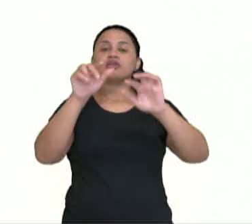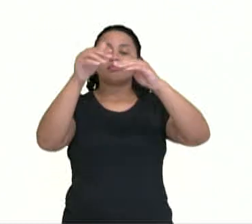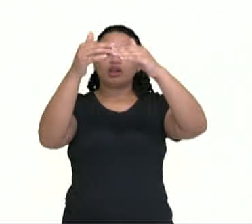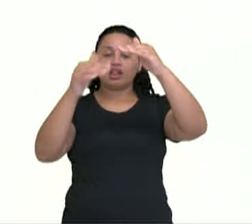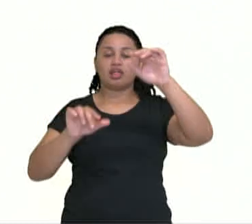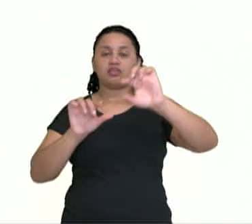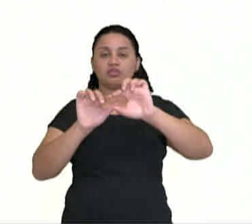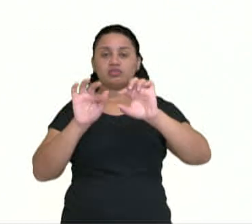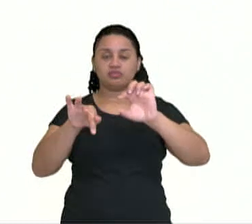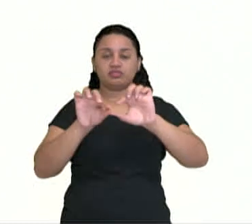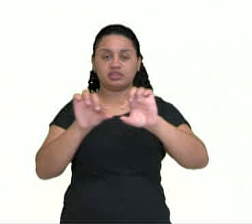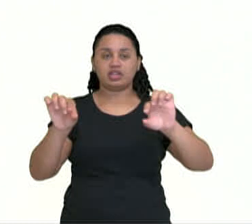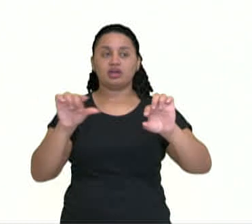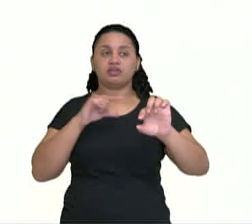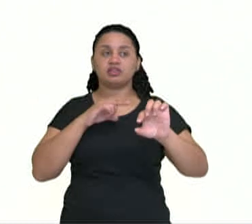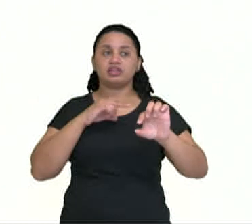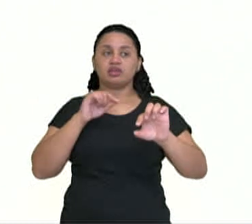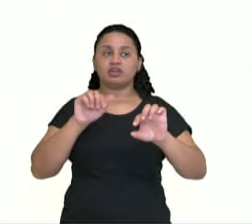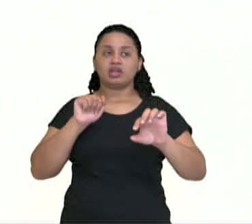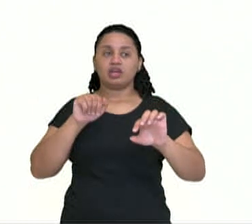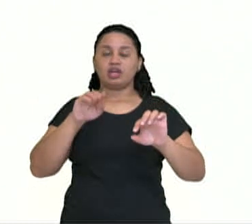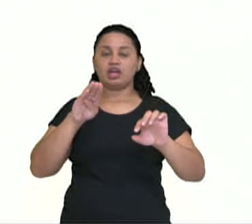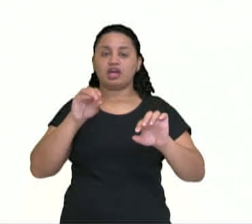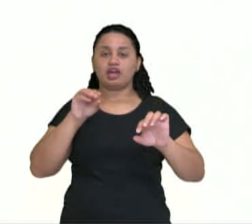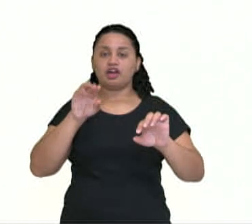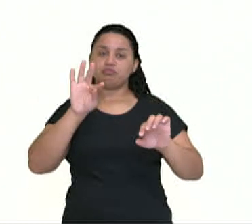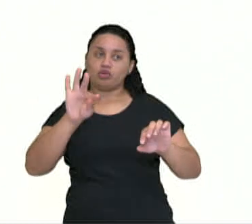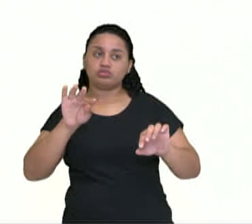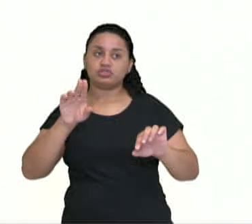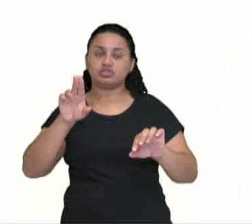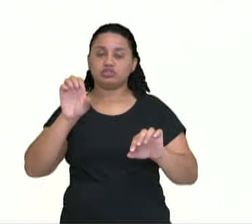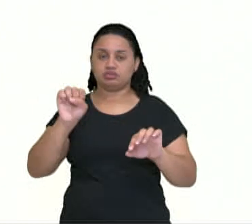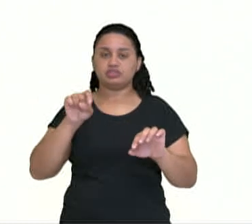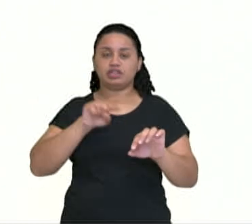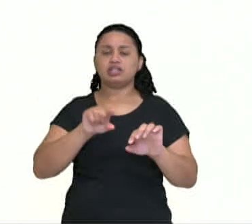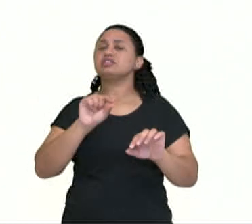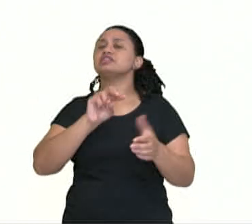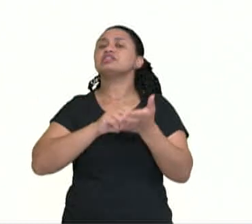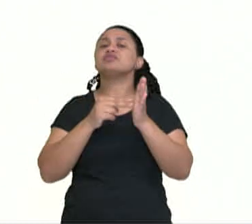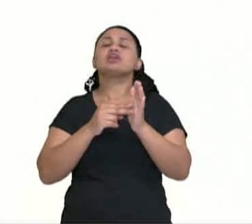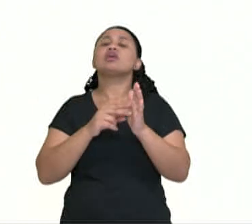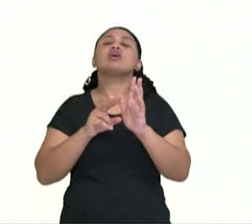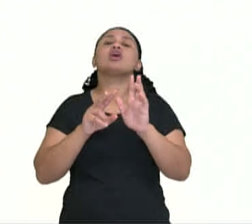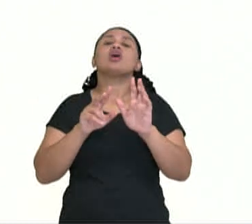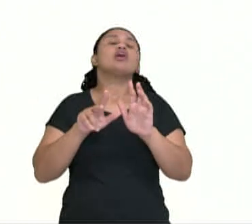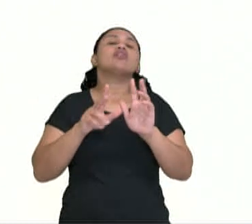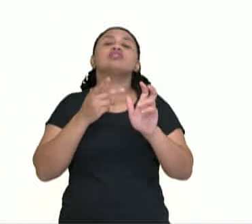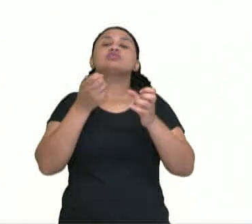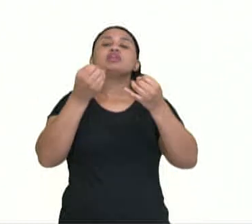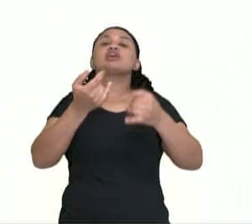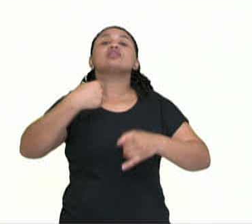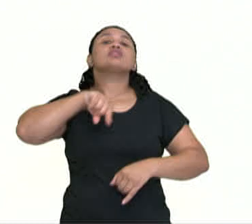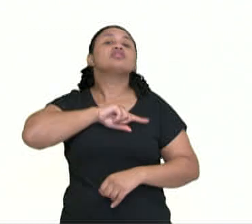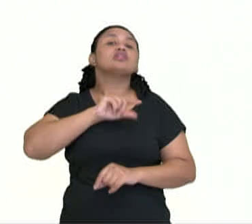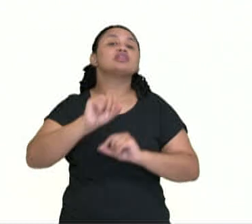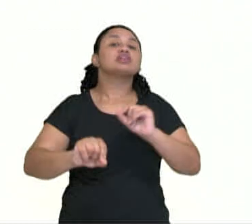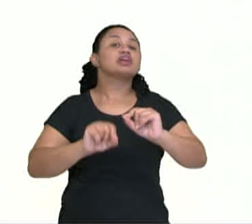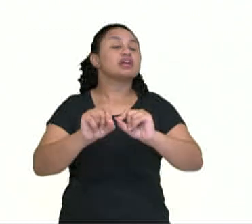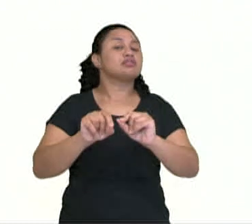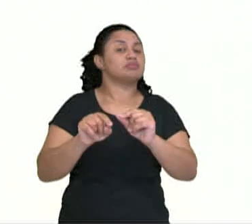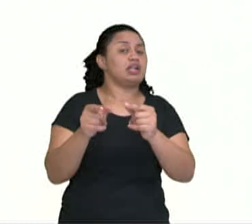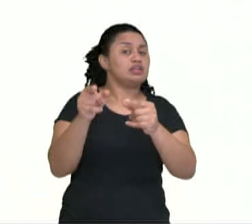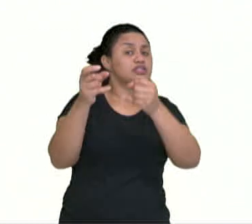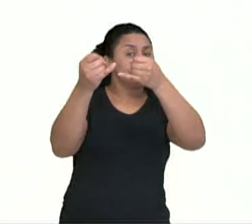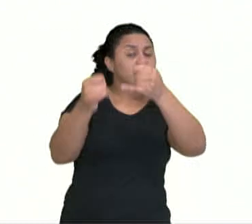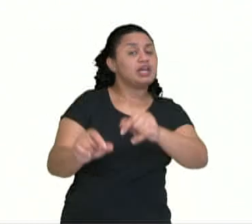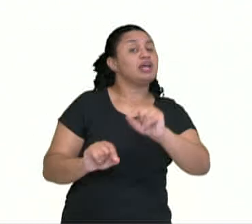About Us, sobre nós. Nessa seção vai estar toda a explicação, qual é o propósito do